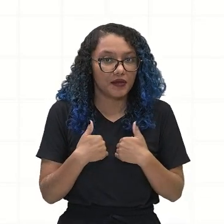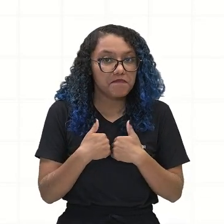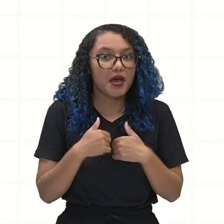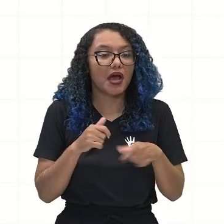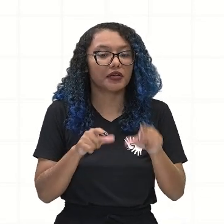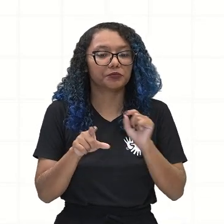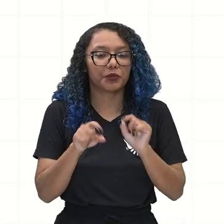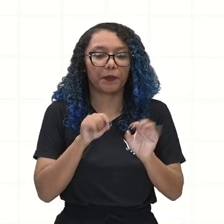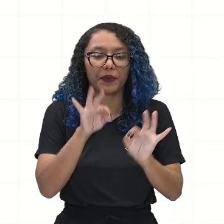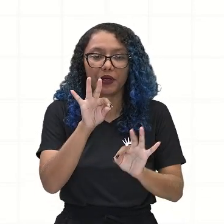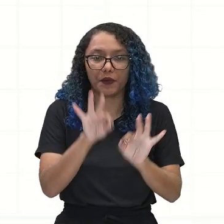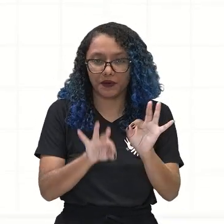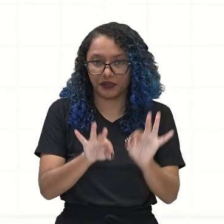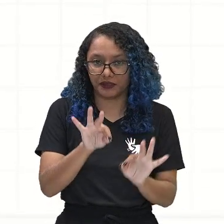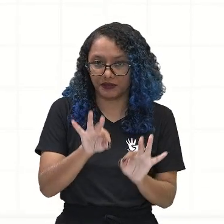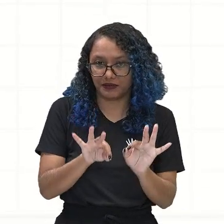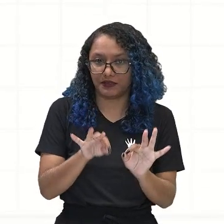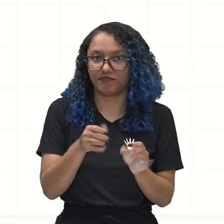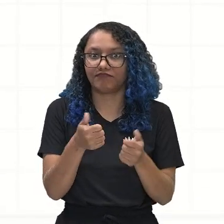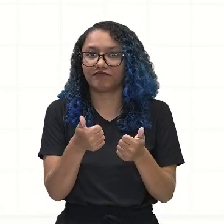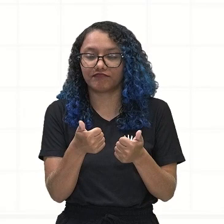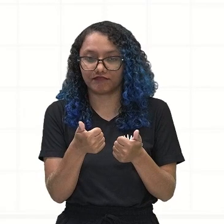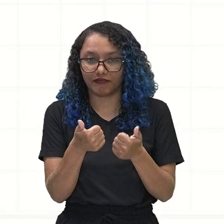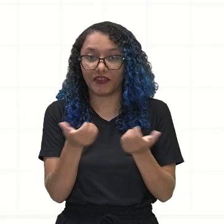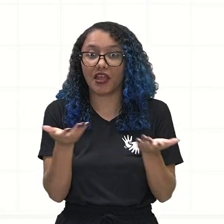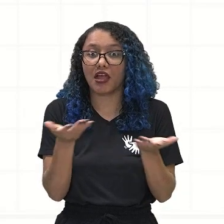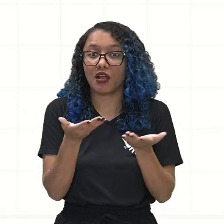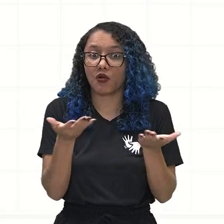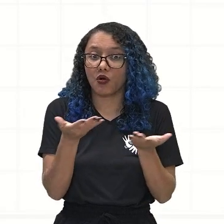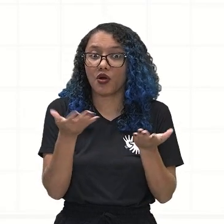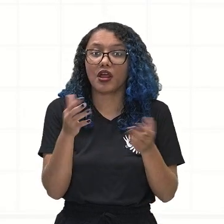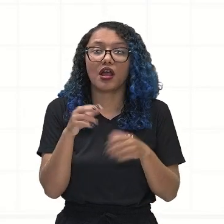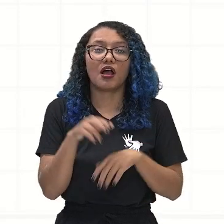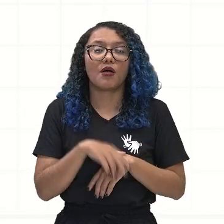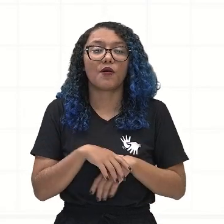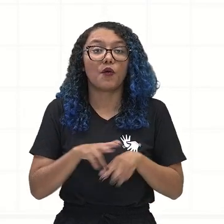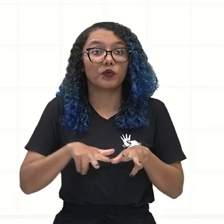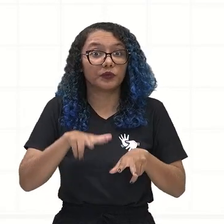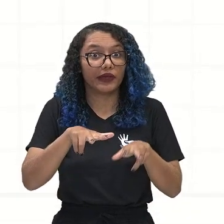temos a questão, então, dos pés, certo?